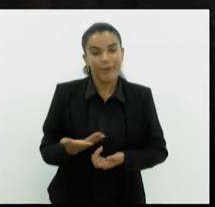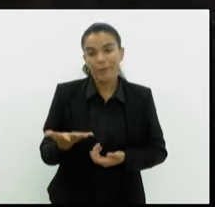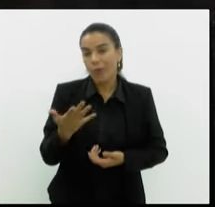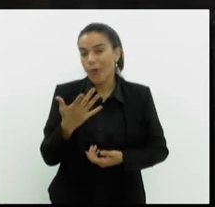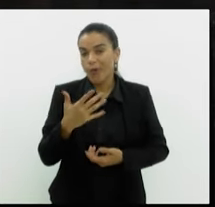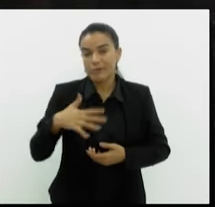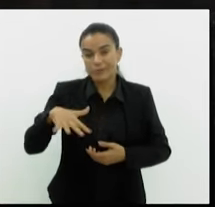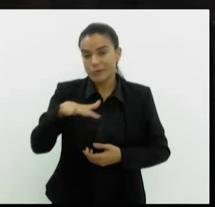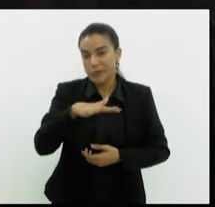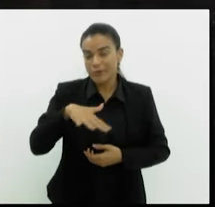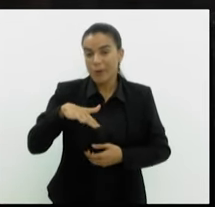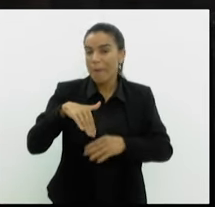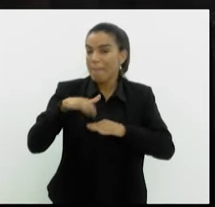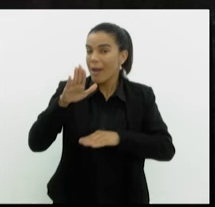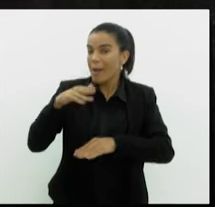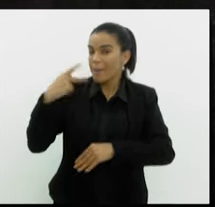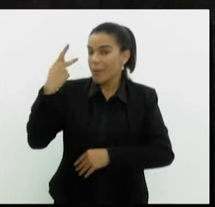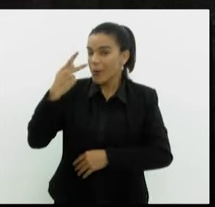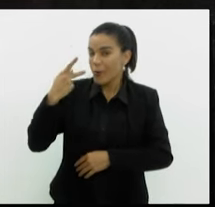mais políticas